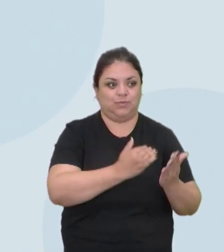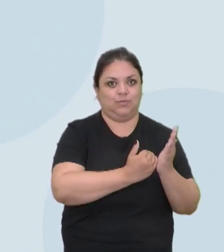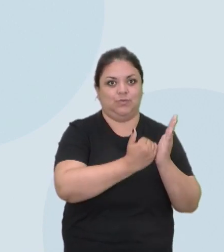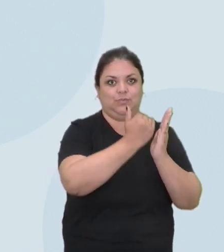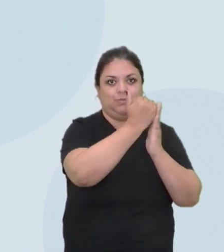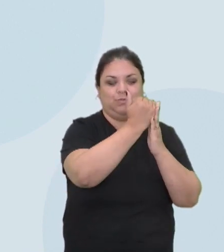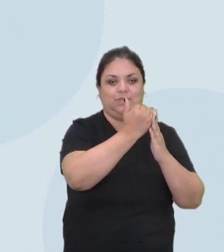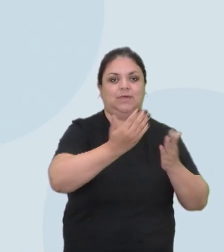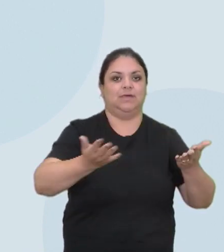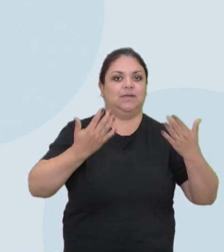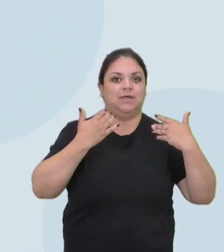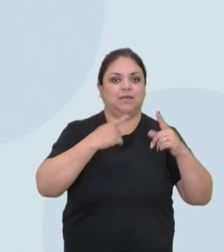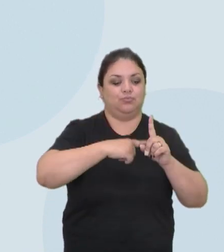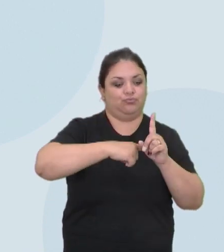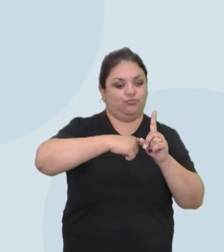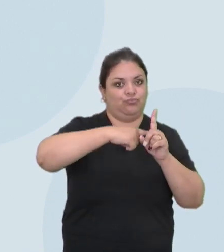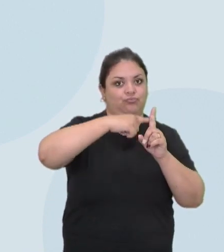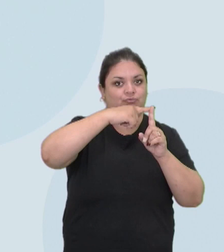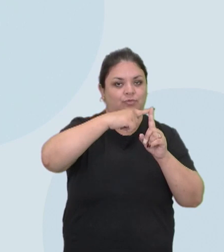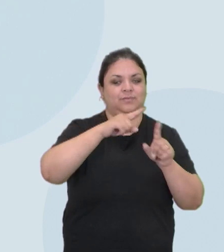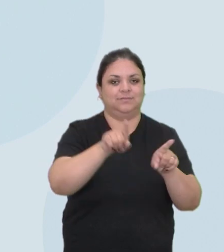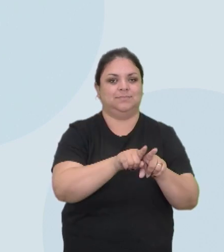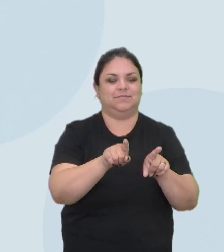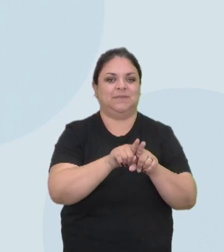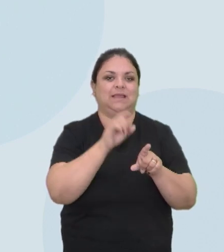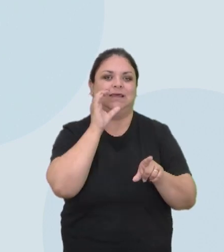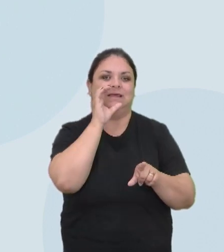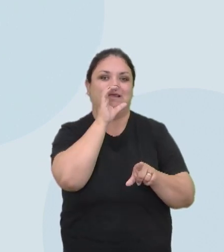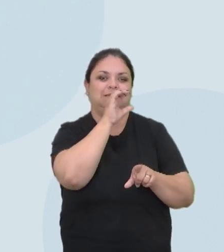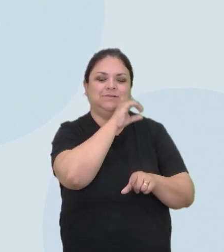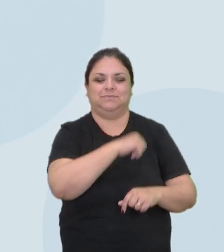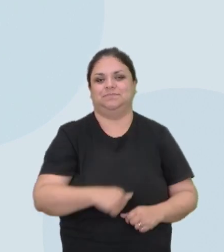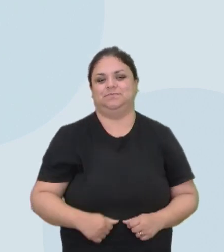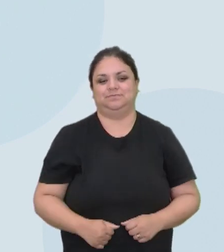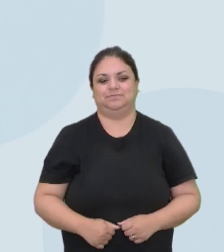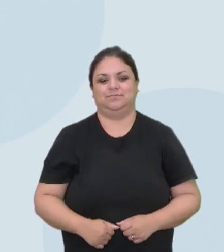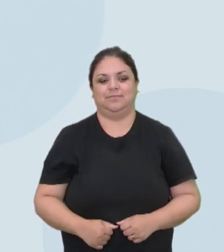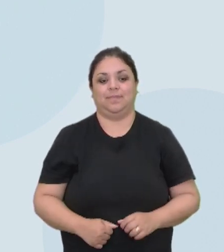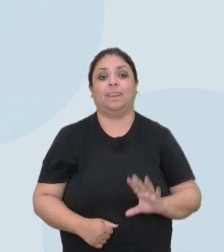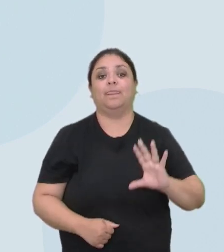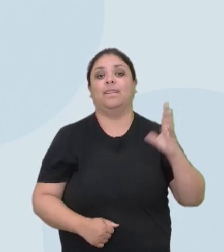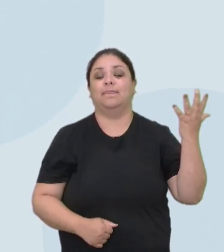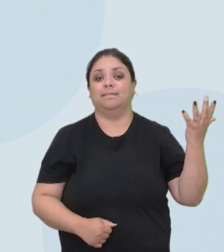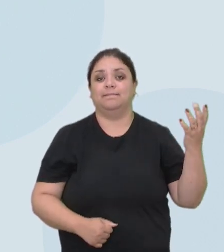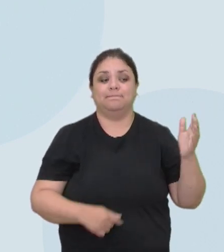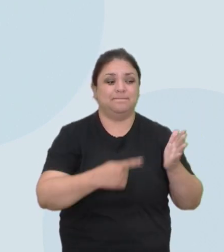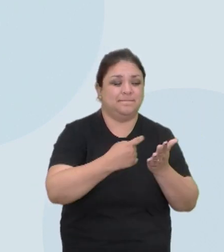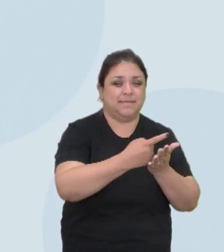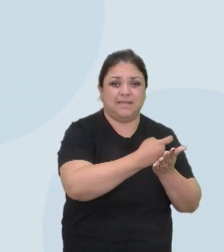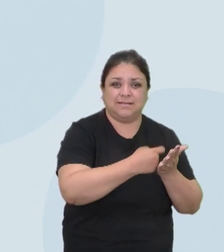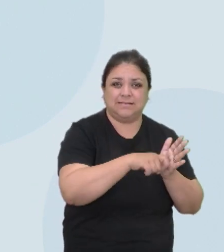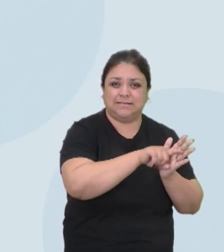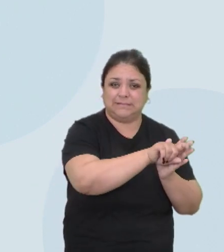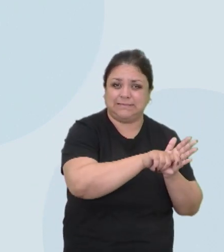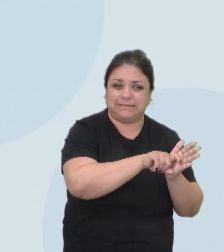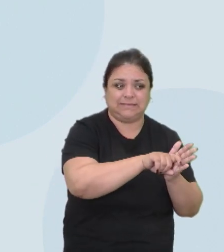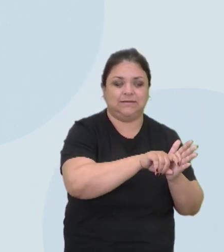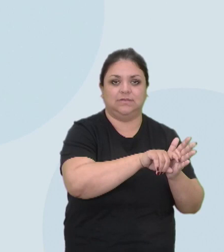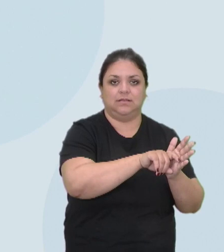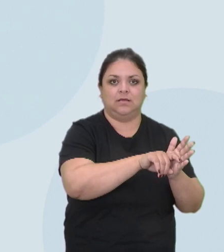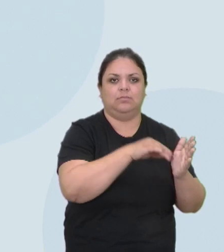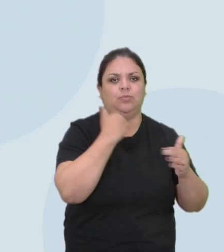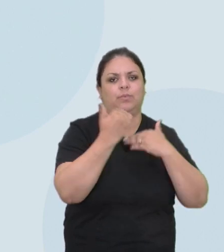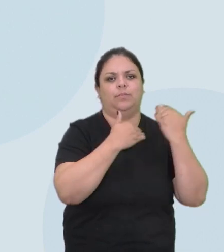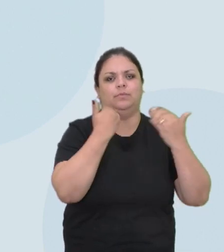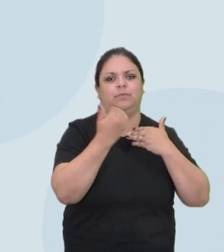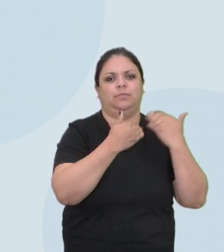a produção aí, olha, de ácidos e calor, eu vou ter a morte de uma grande quantidade dos micro-organismos, principalmente